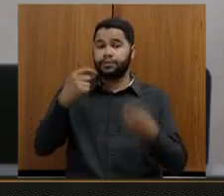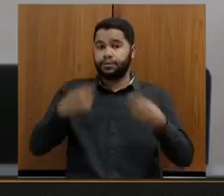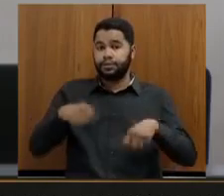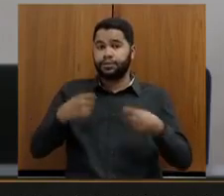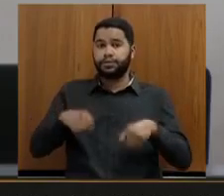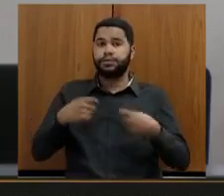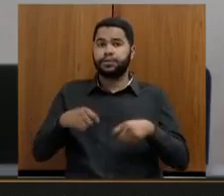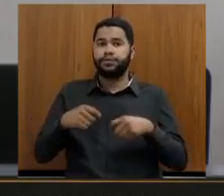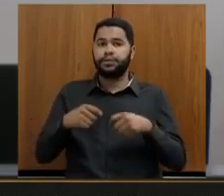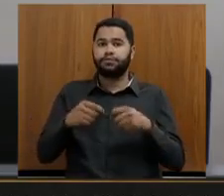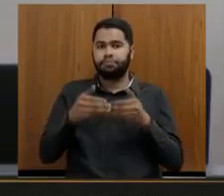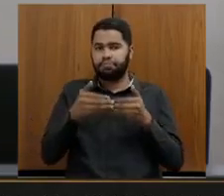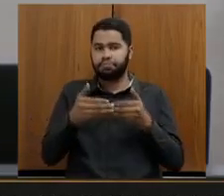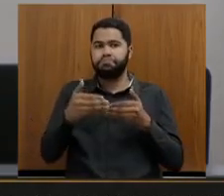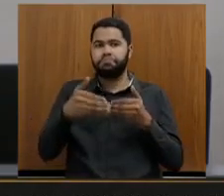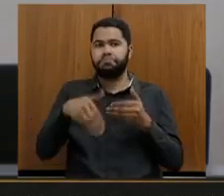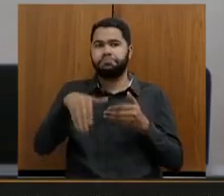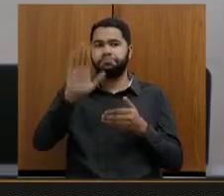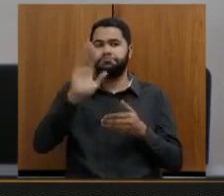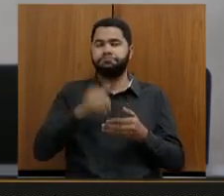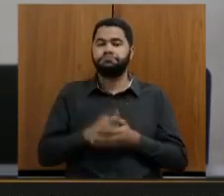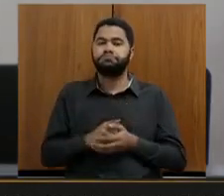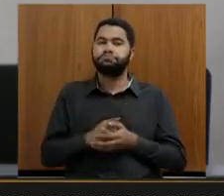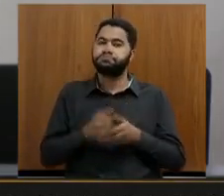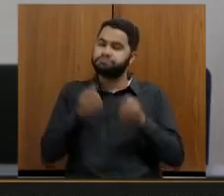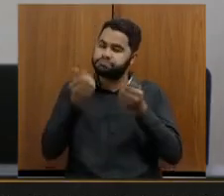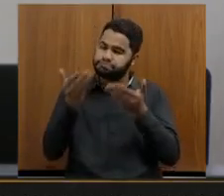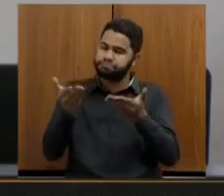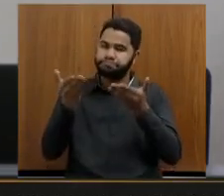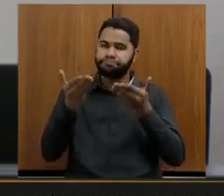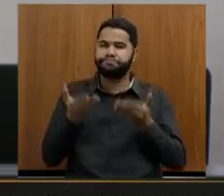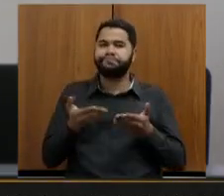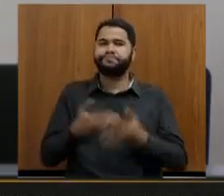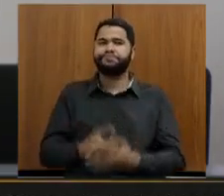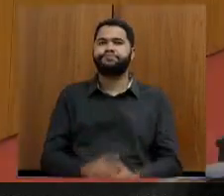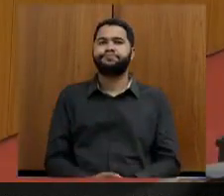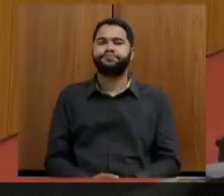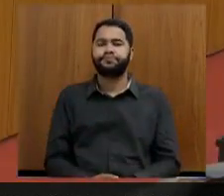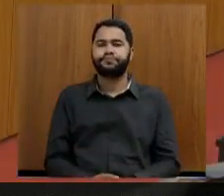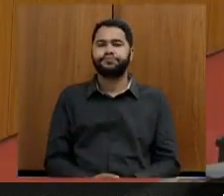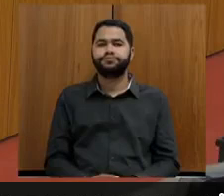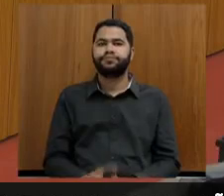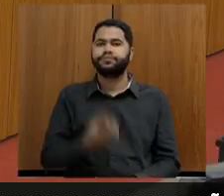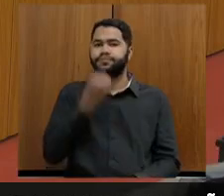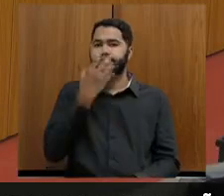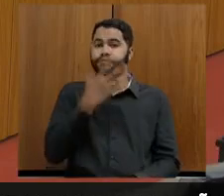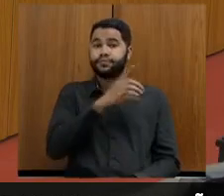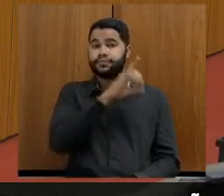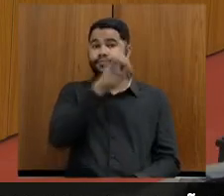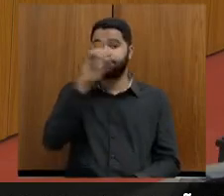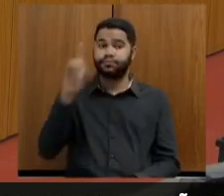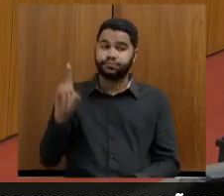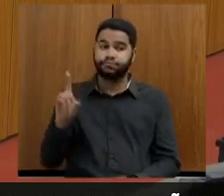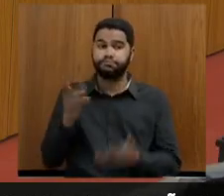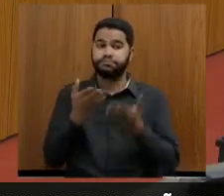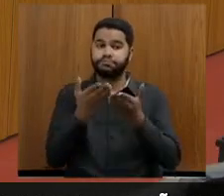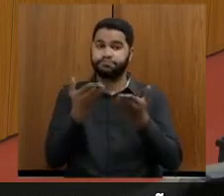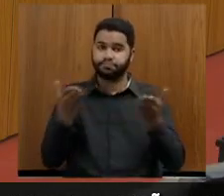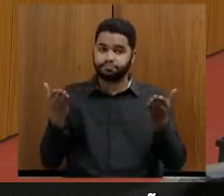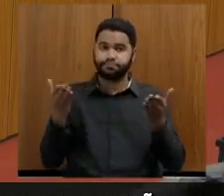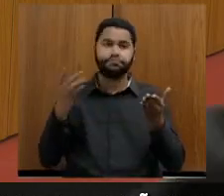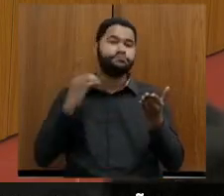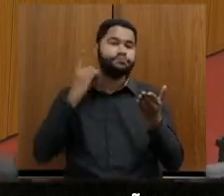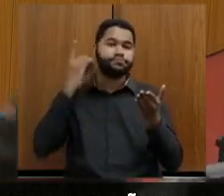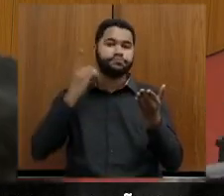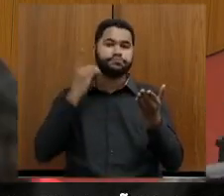comandante a gente estende o prazo o seu até a palavra seja muito bem vindo muito bom dia Excelentíssimo